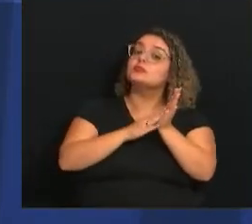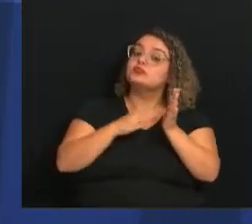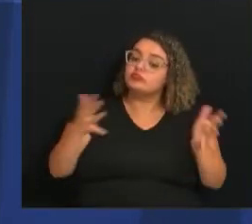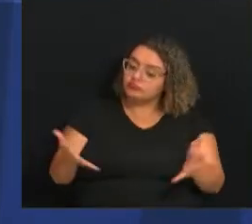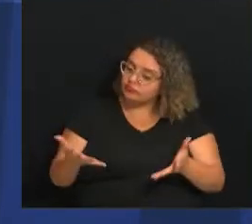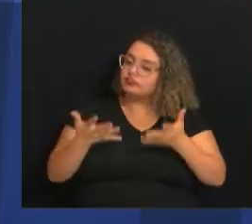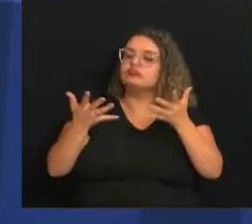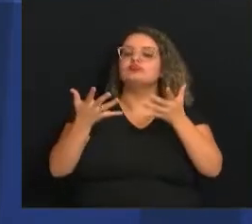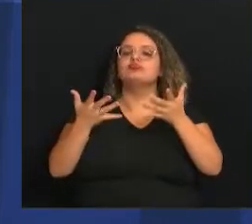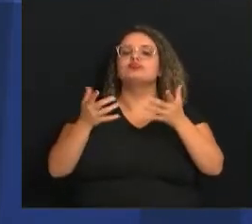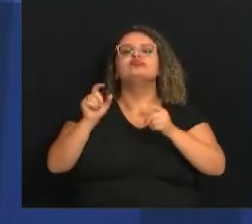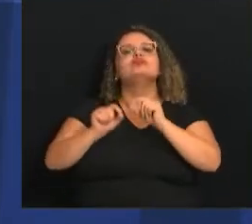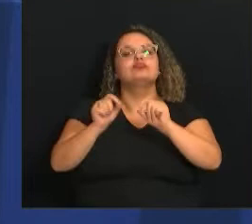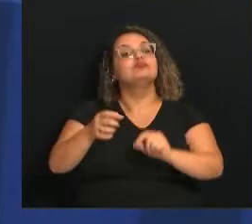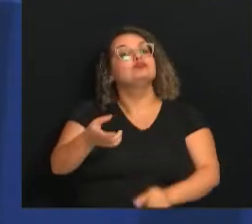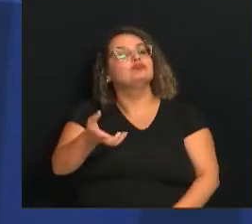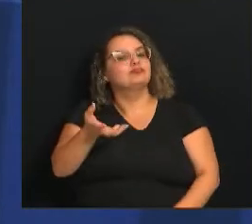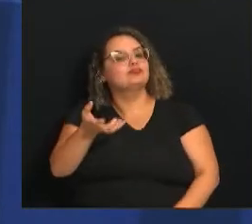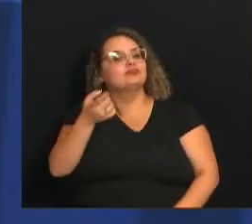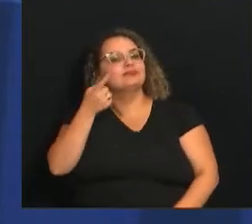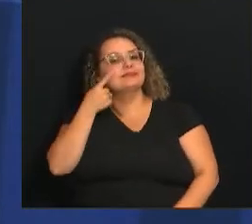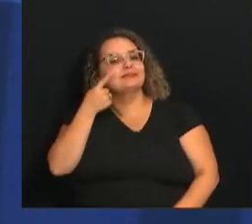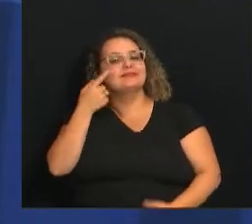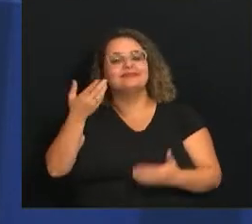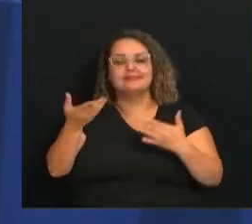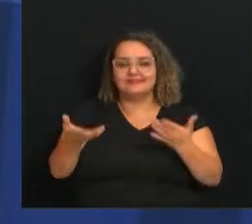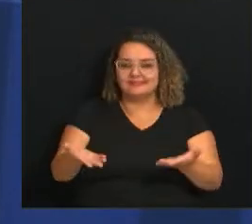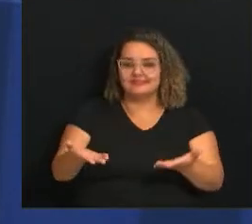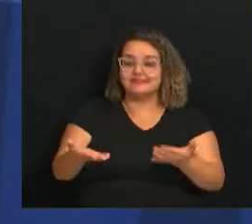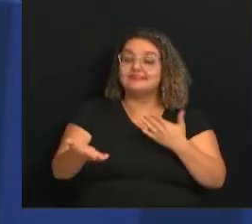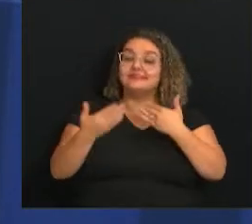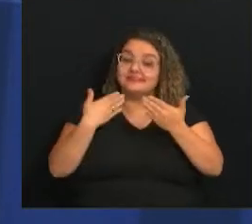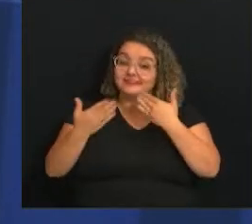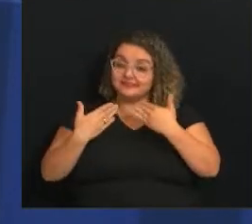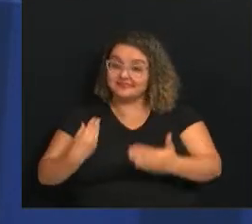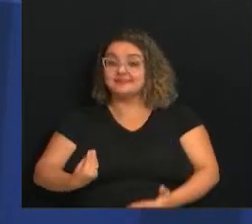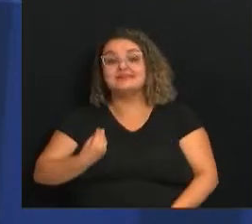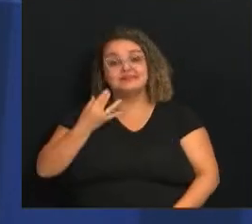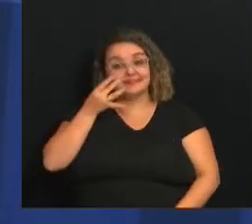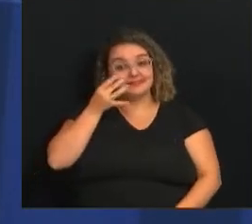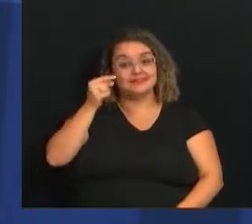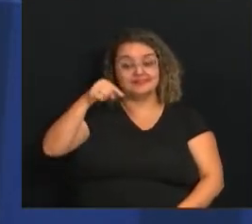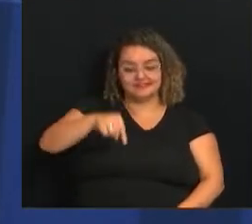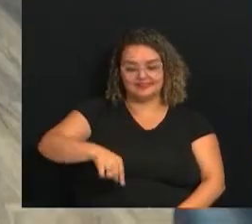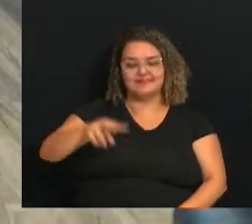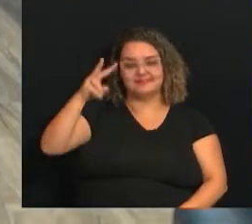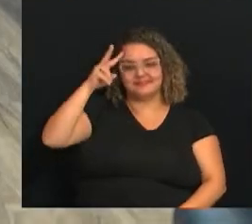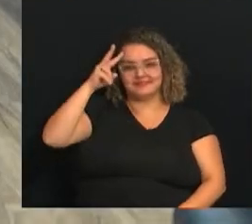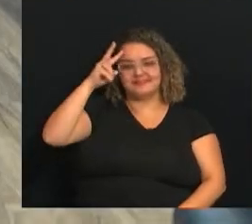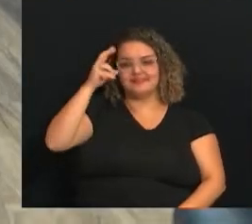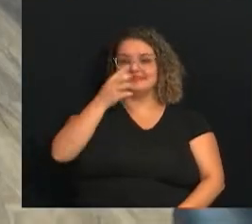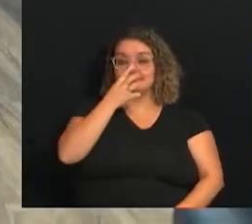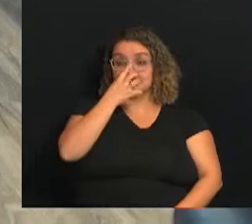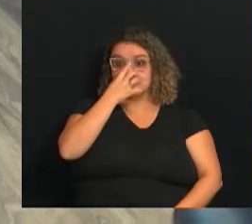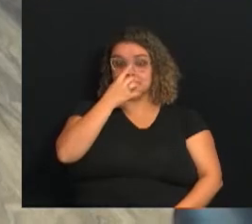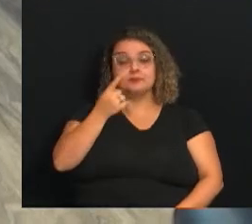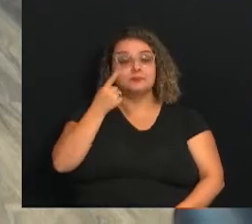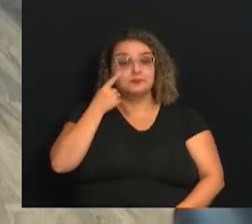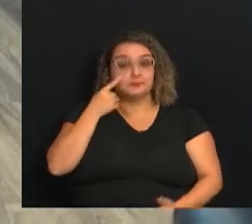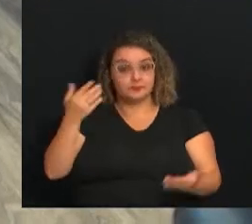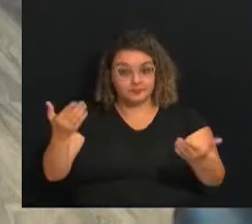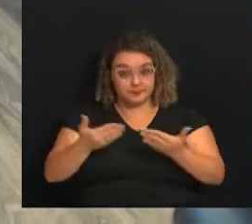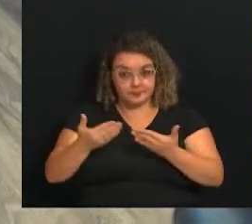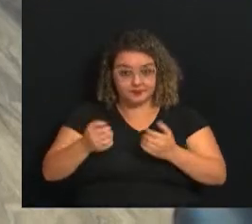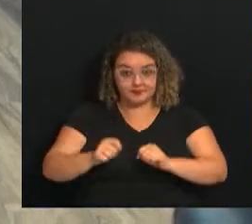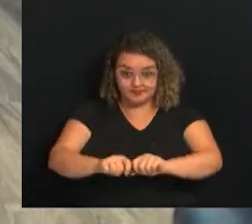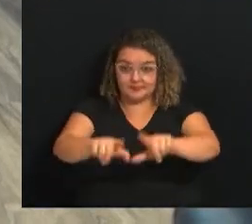que você quer assistir aqui no nosso telejornal, que a gente conversa ao vivo nesta segunda-feira. Confira a partir de agora